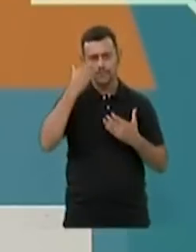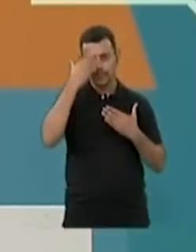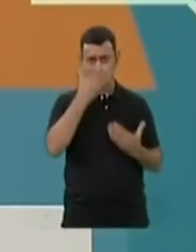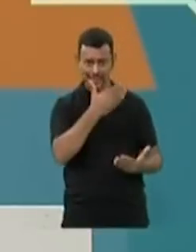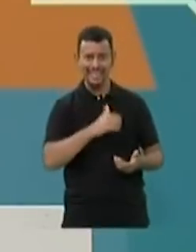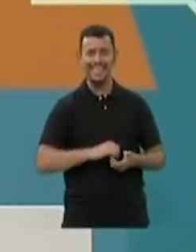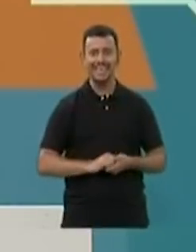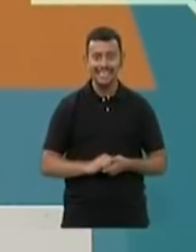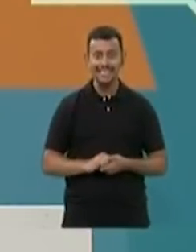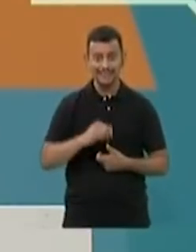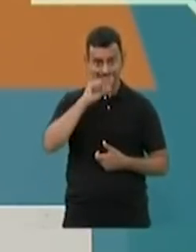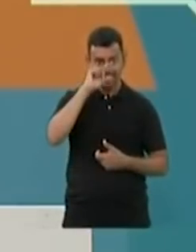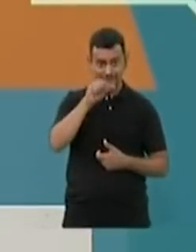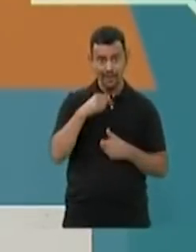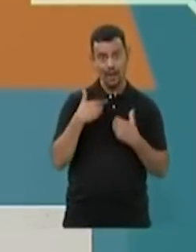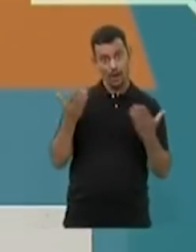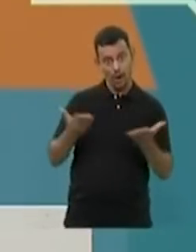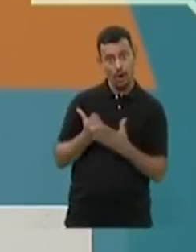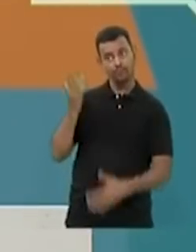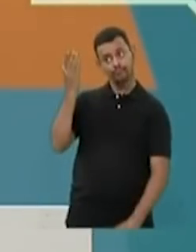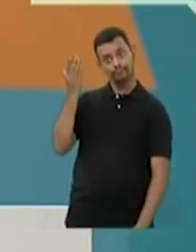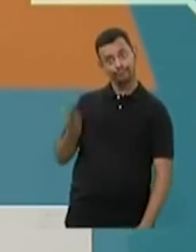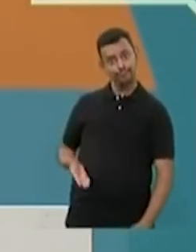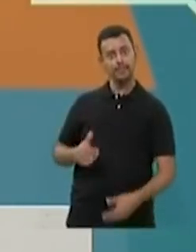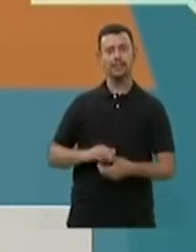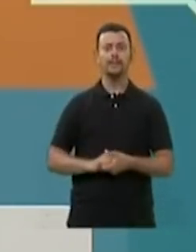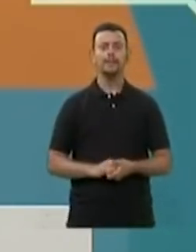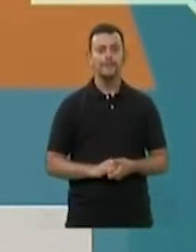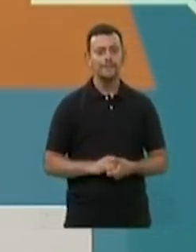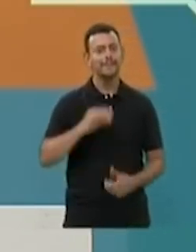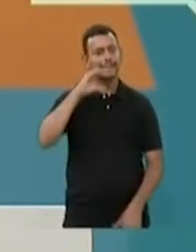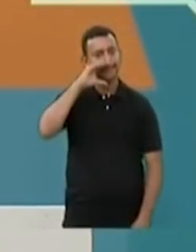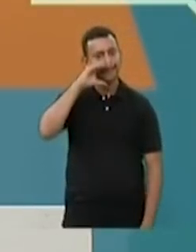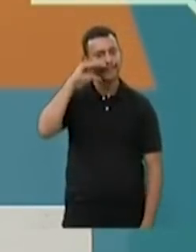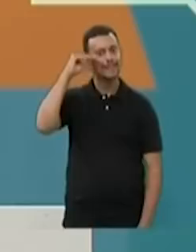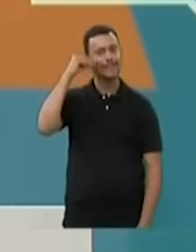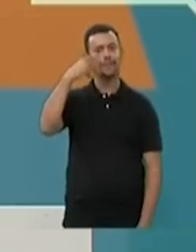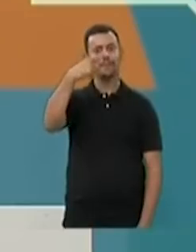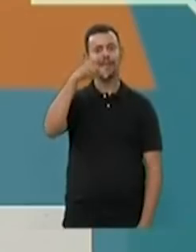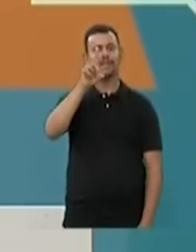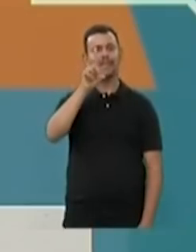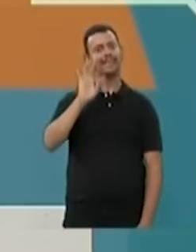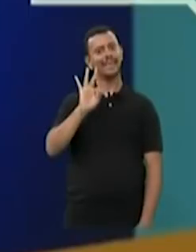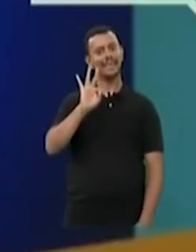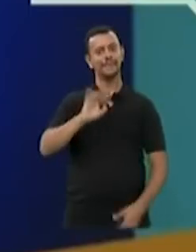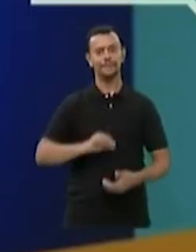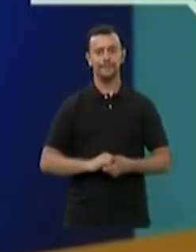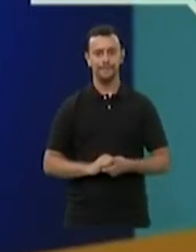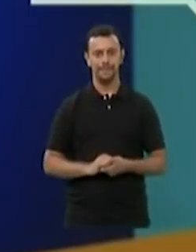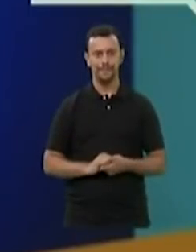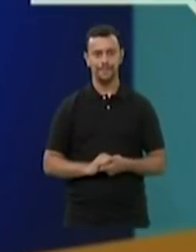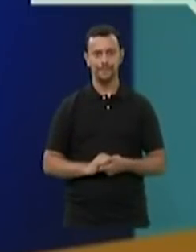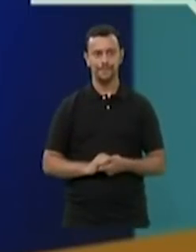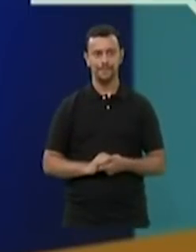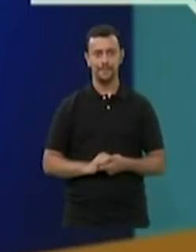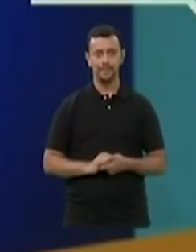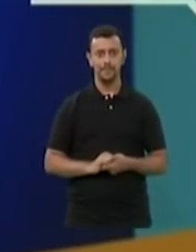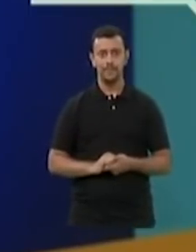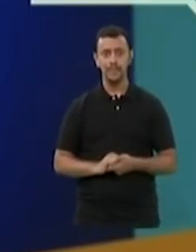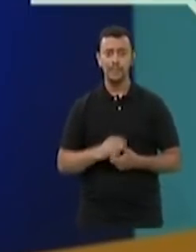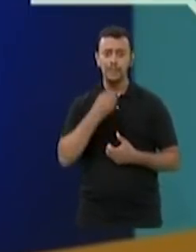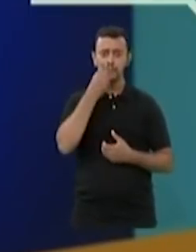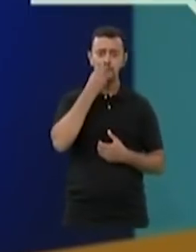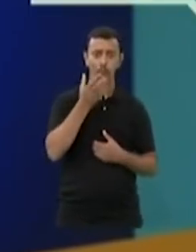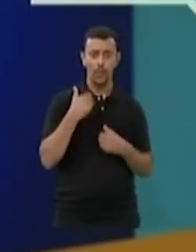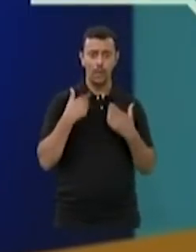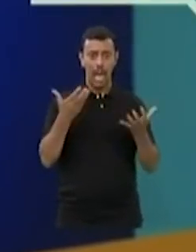Agora, candidato Ciro Gomes, do PDT, 1 minuto e meio para suas considerações finais. Eu quero agradecer a